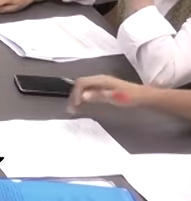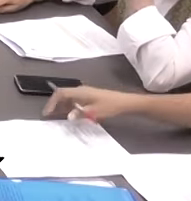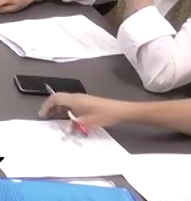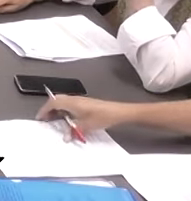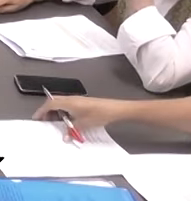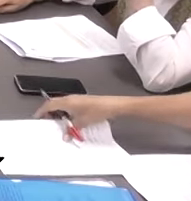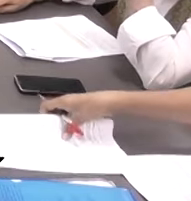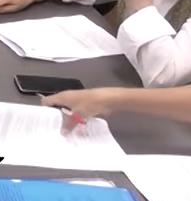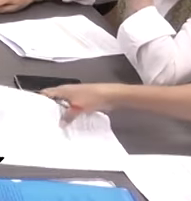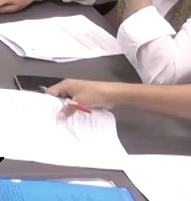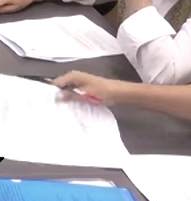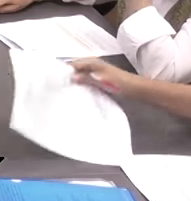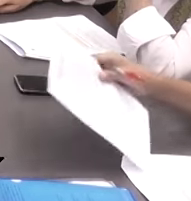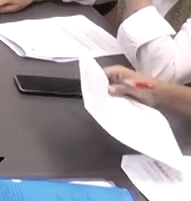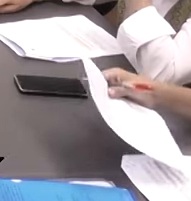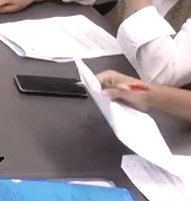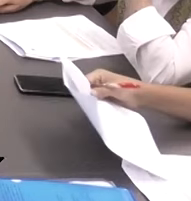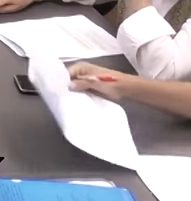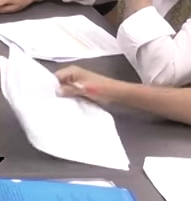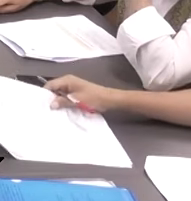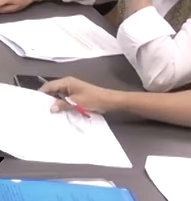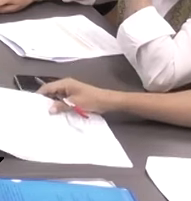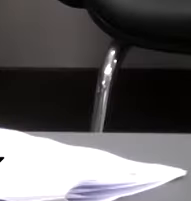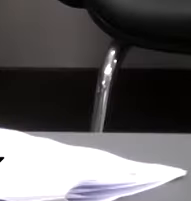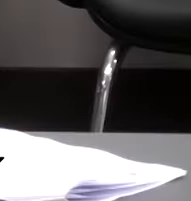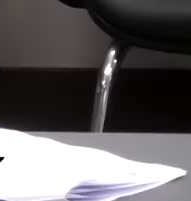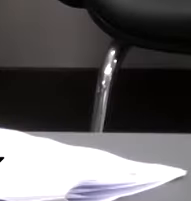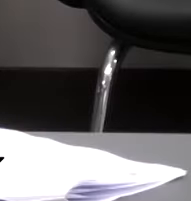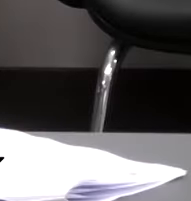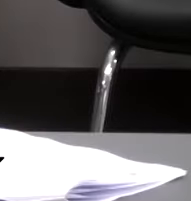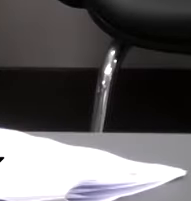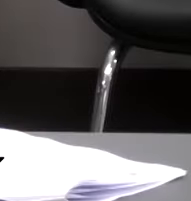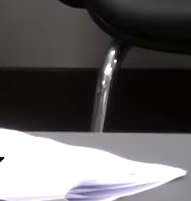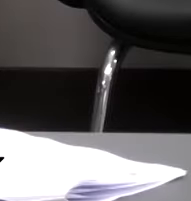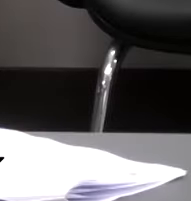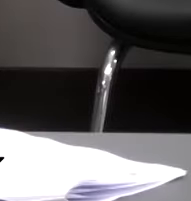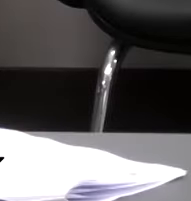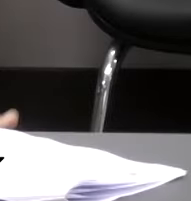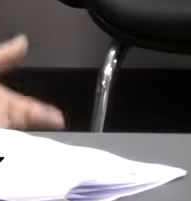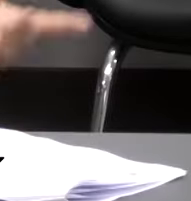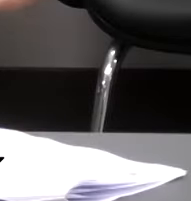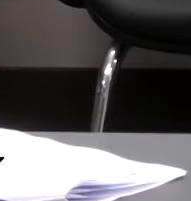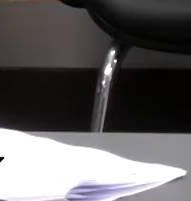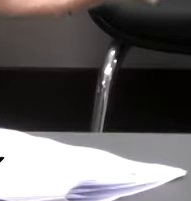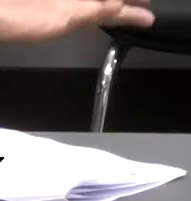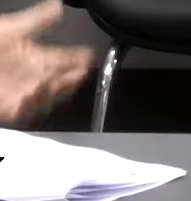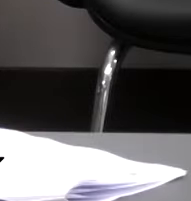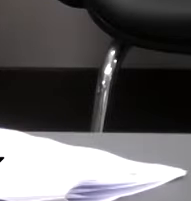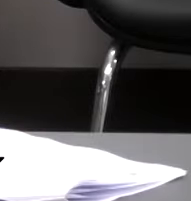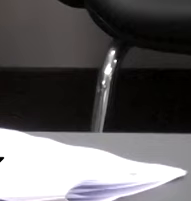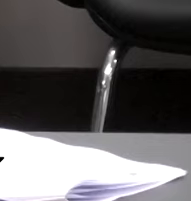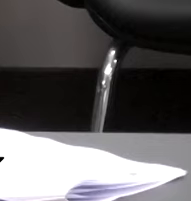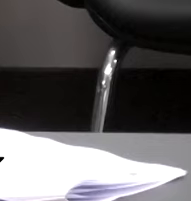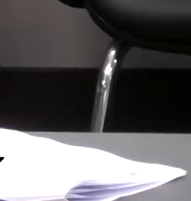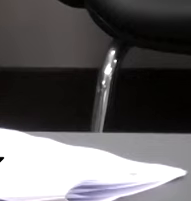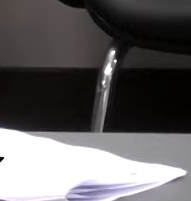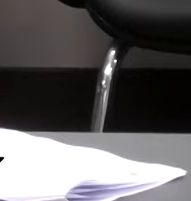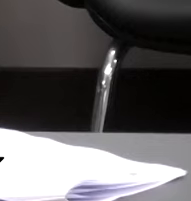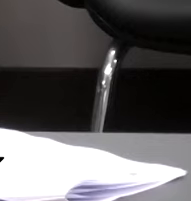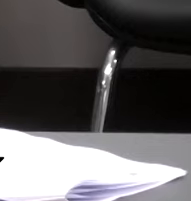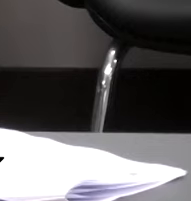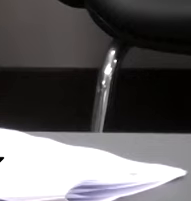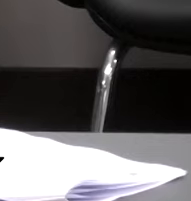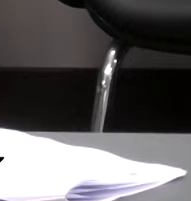emendas de plenário, o restante são inconstitucionalidades. Eu estou pedindo vista, senhor presidente. Do 29? Porque tem aqui uma contraditória entre o deputado Acero e o deputado